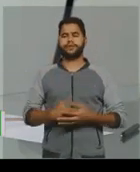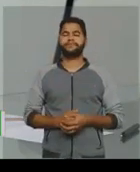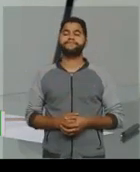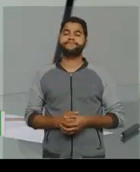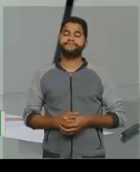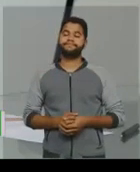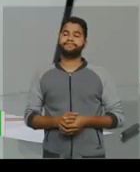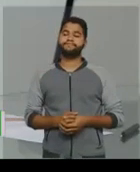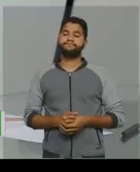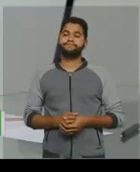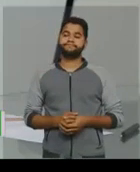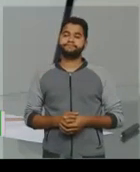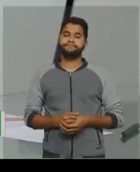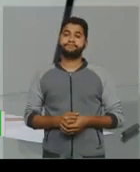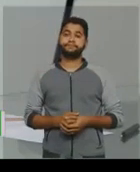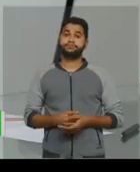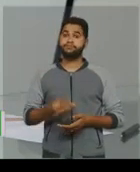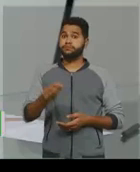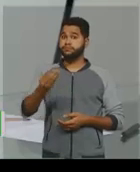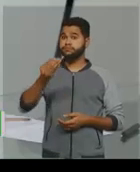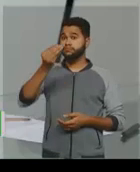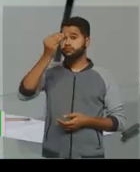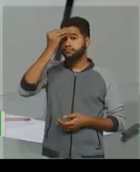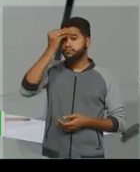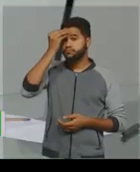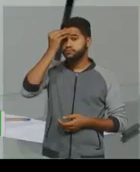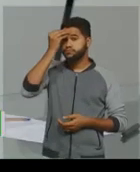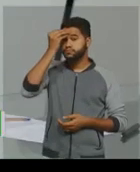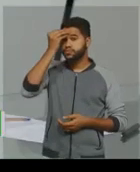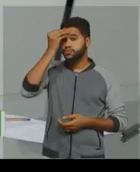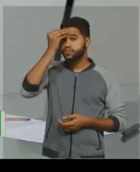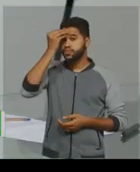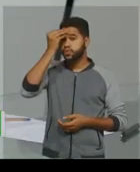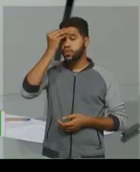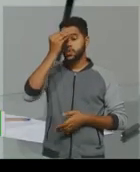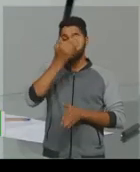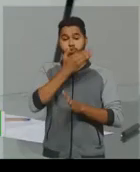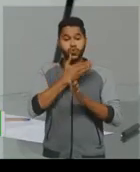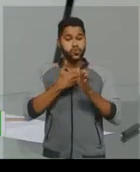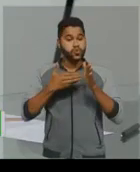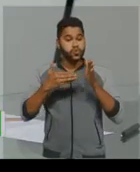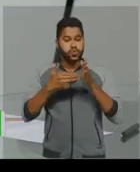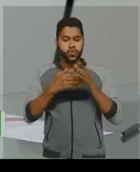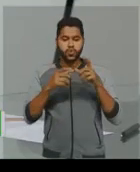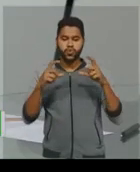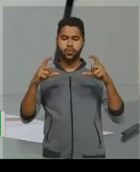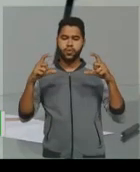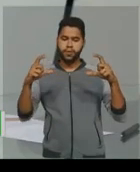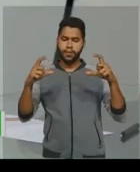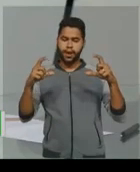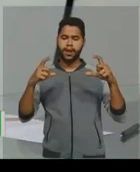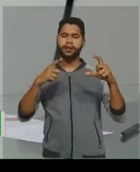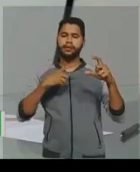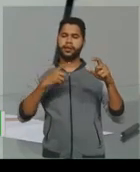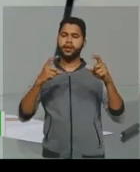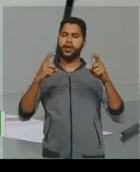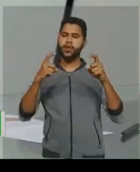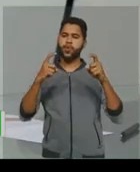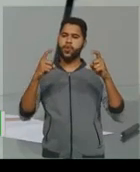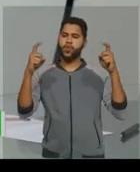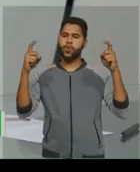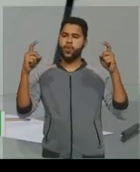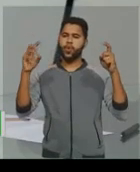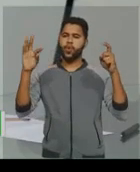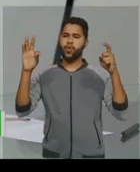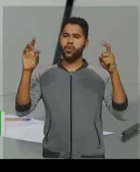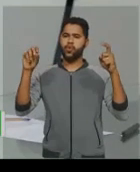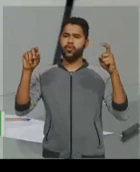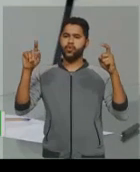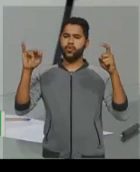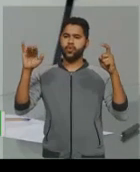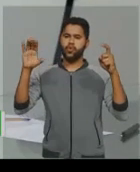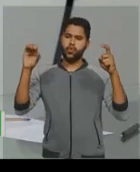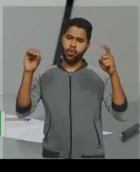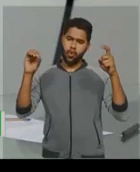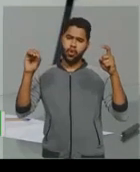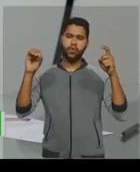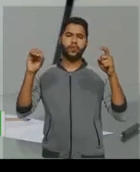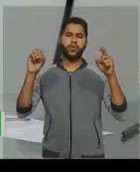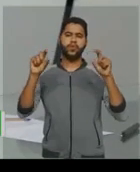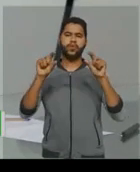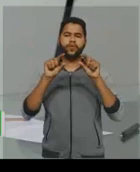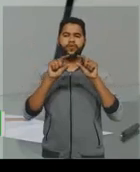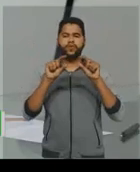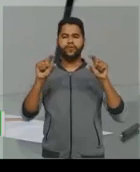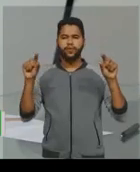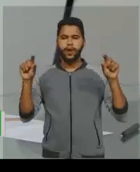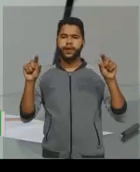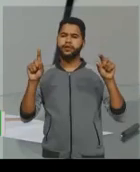parágrafo. Então, guarda aí. Todo parágrafo tem um tópico frasal, tem uma